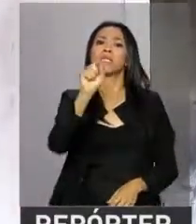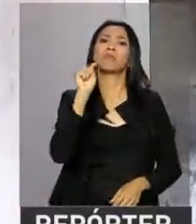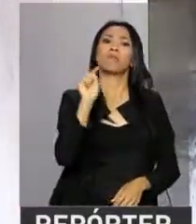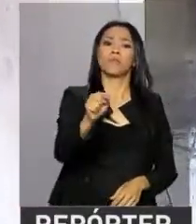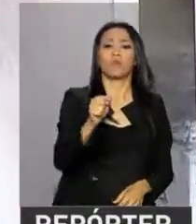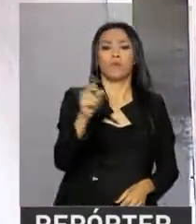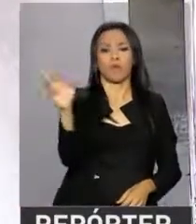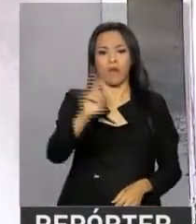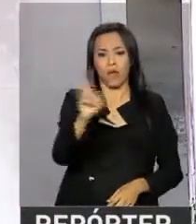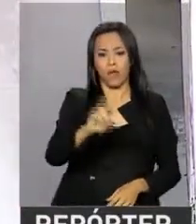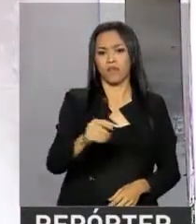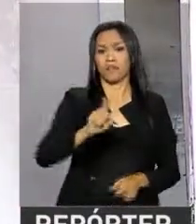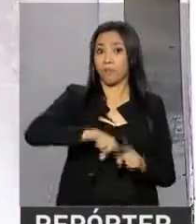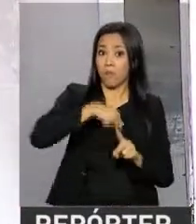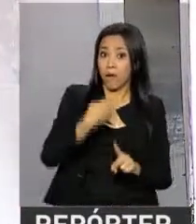1